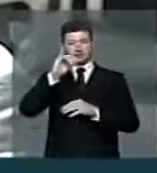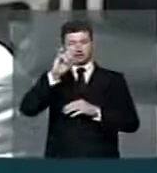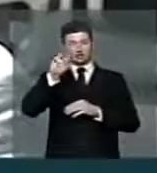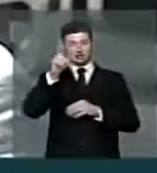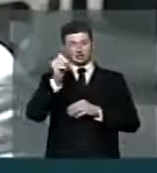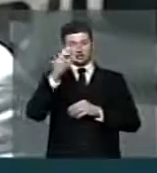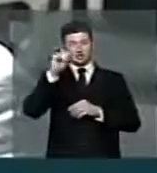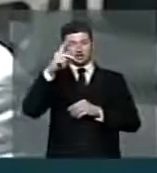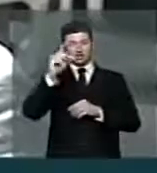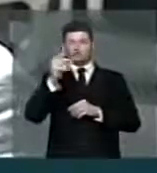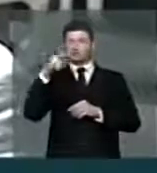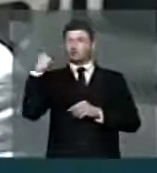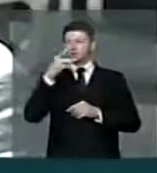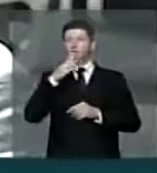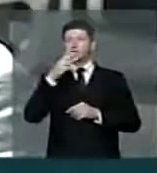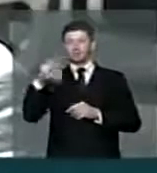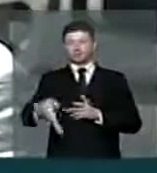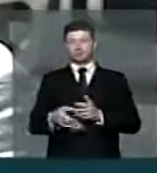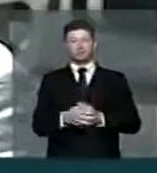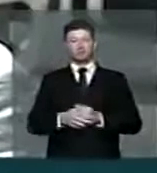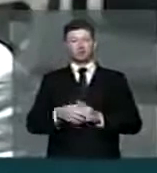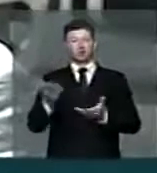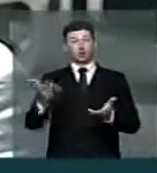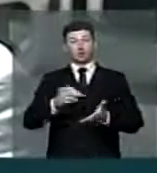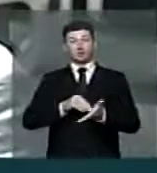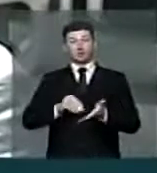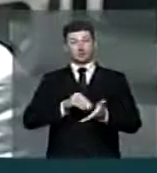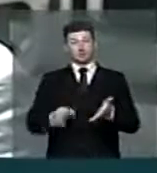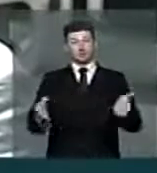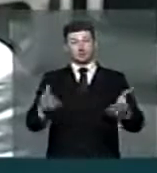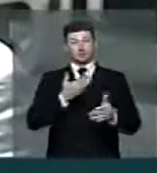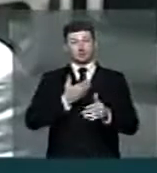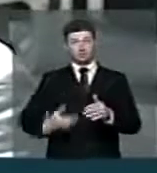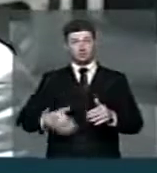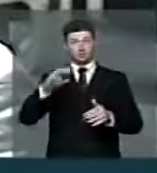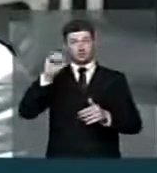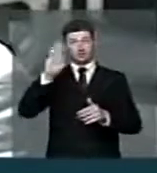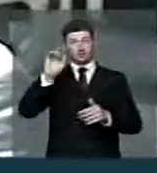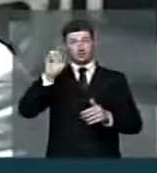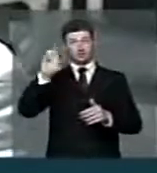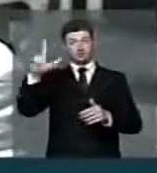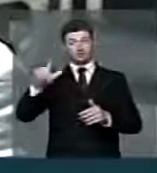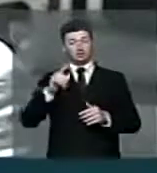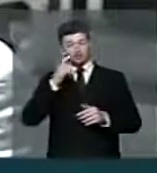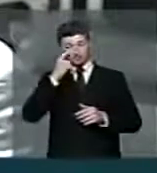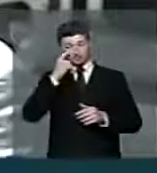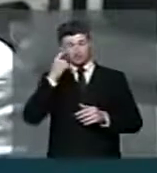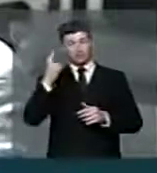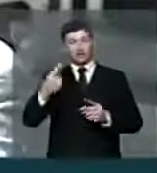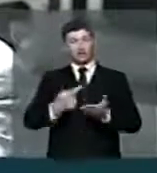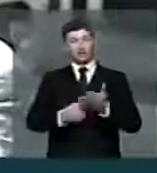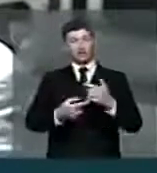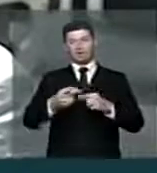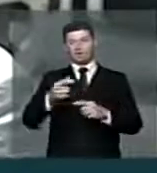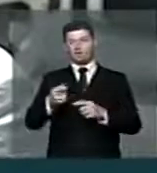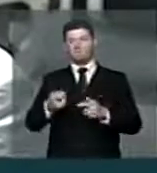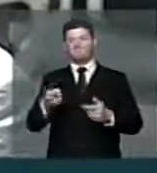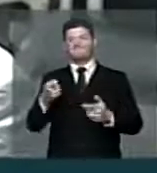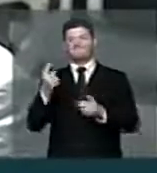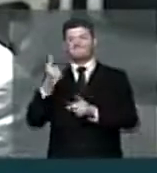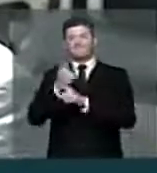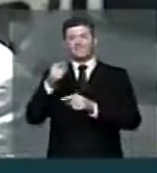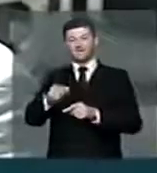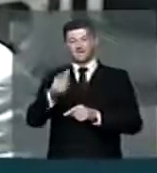nossa conhecida lá do Rio, hoje secretária do governo Cabral. Ela armou lá o flagrante,